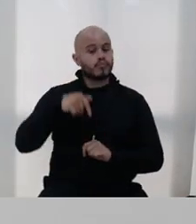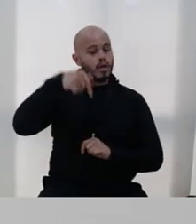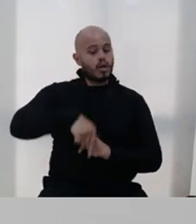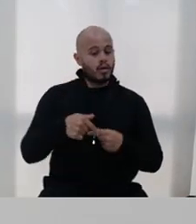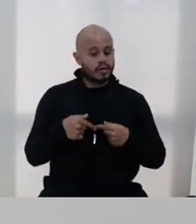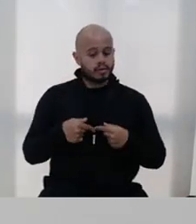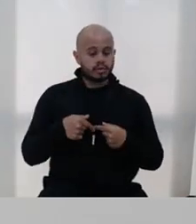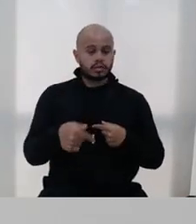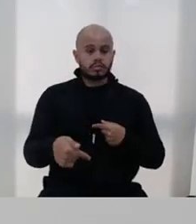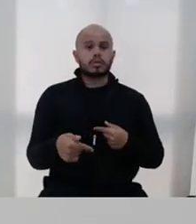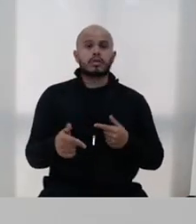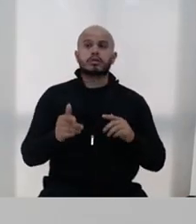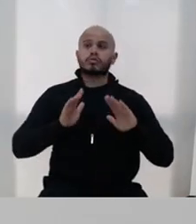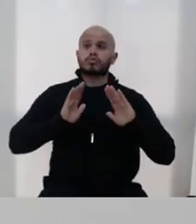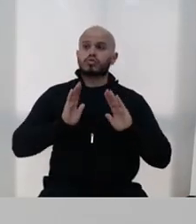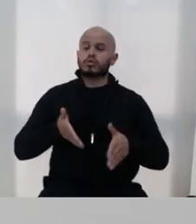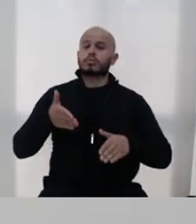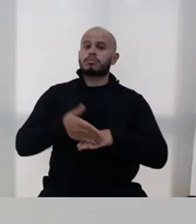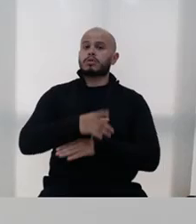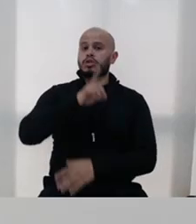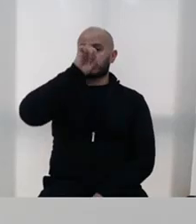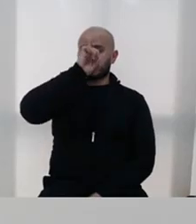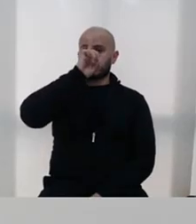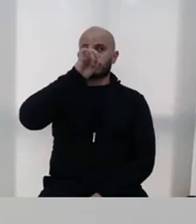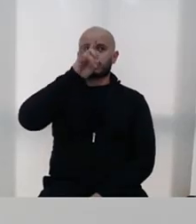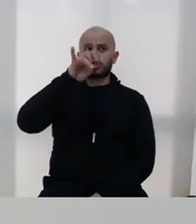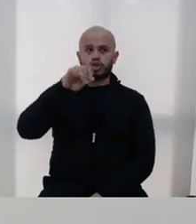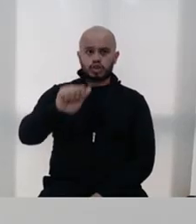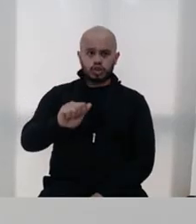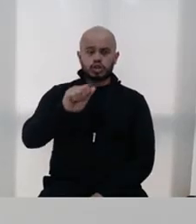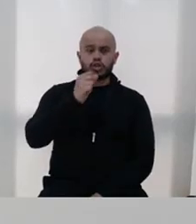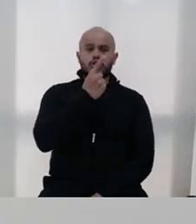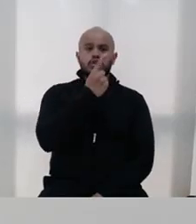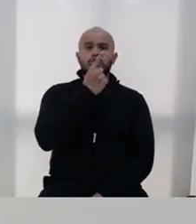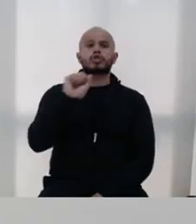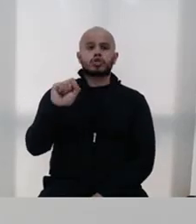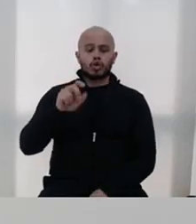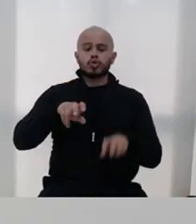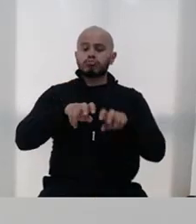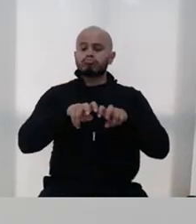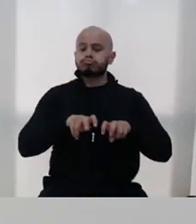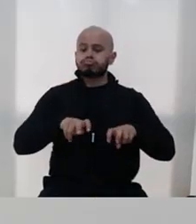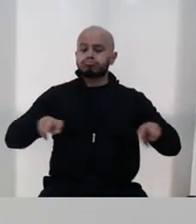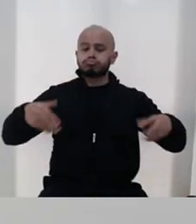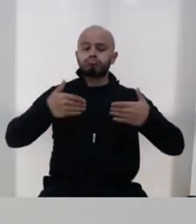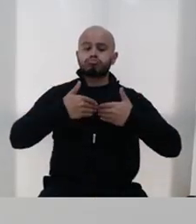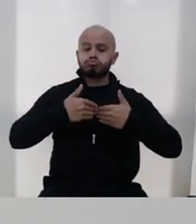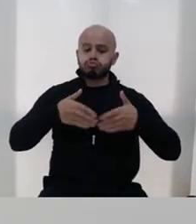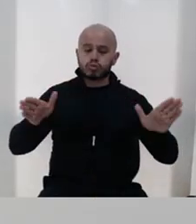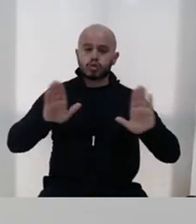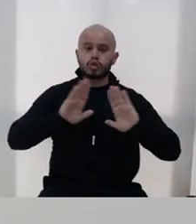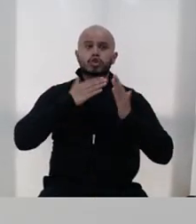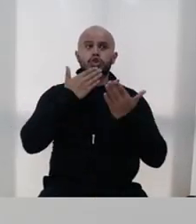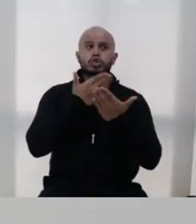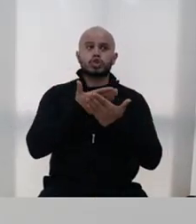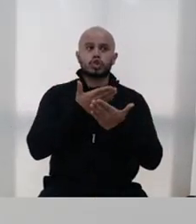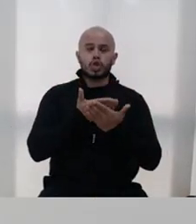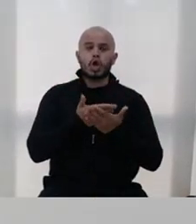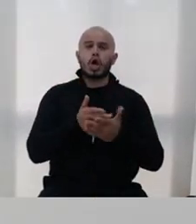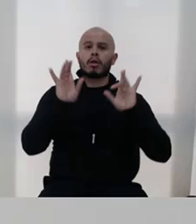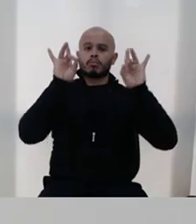eu participei, já no dia 18, de uma mesa de abertura da Escola da Magistratura a respeito